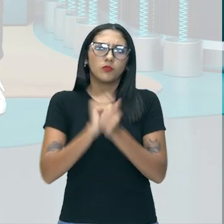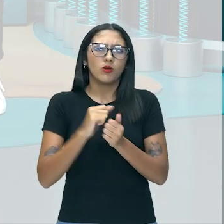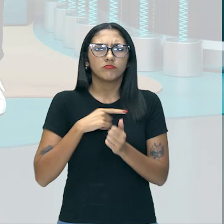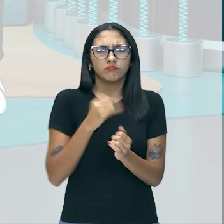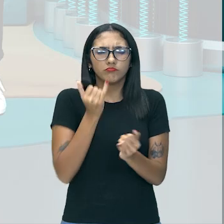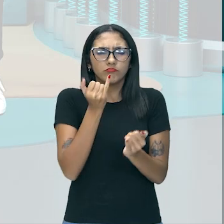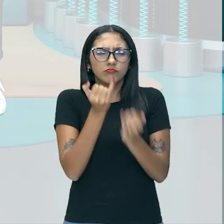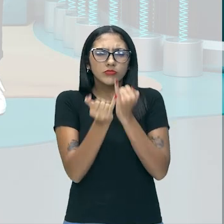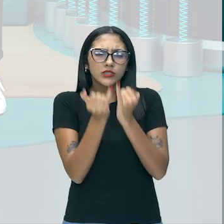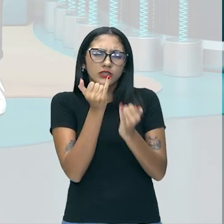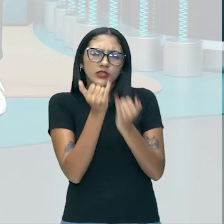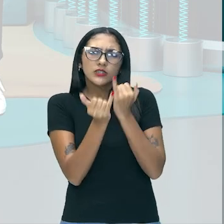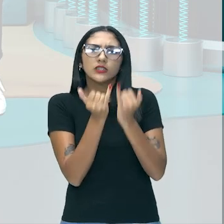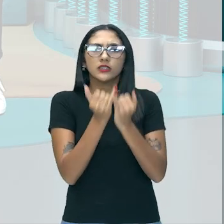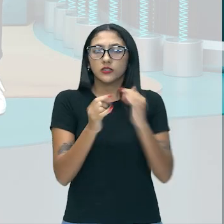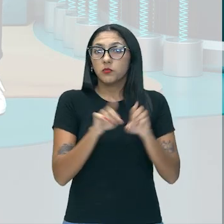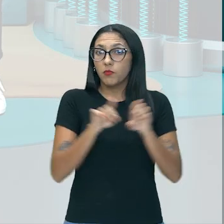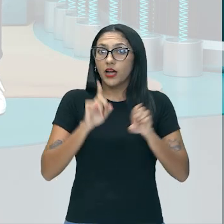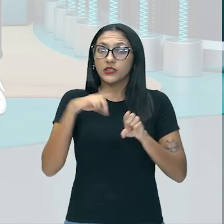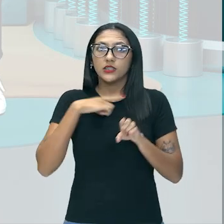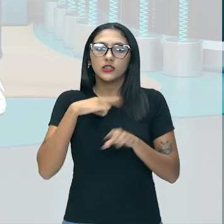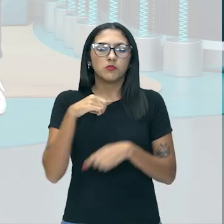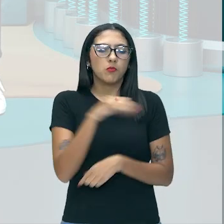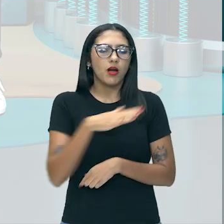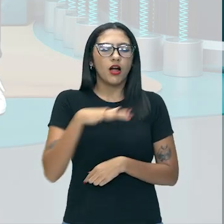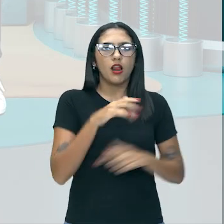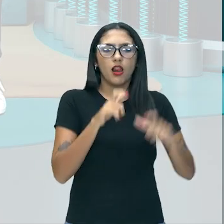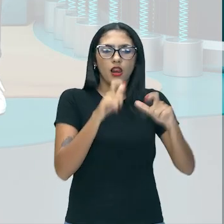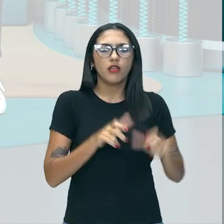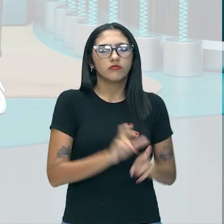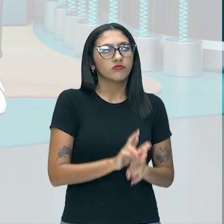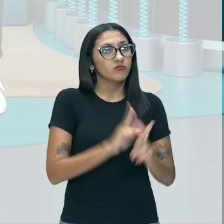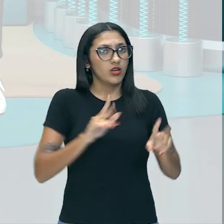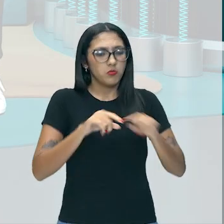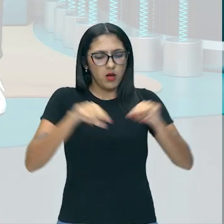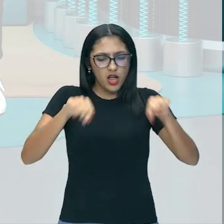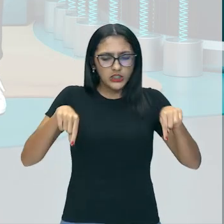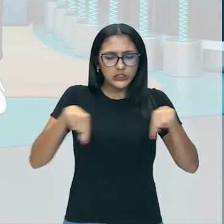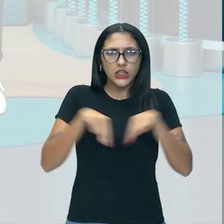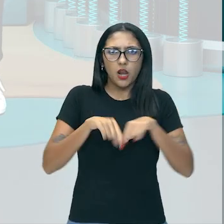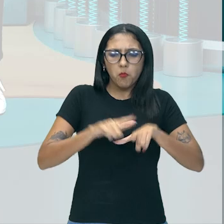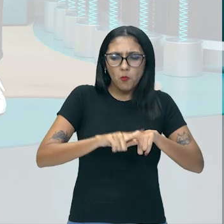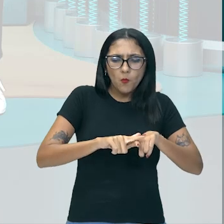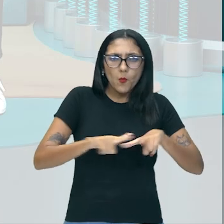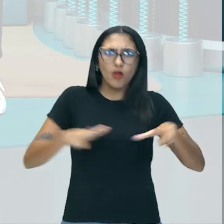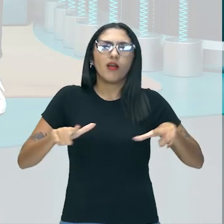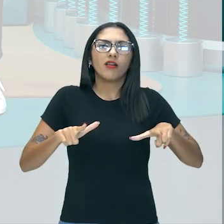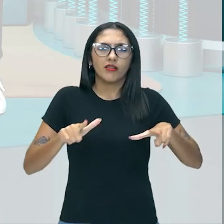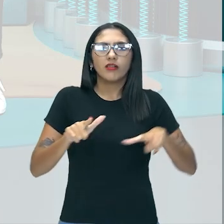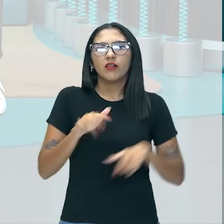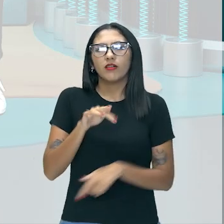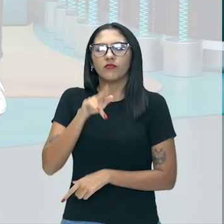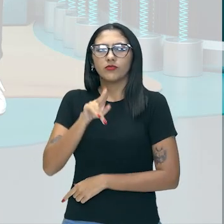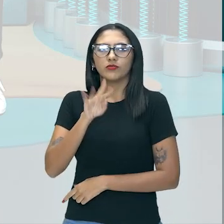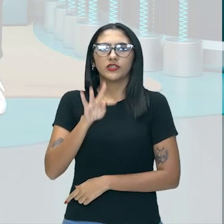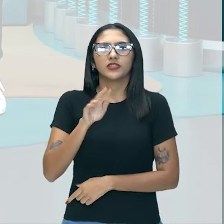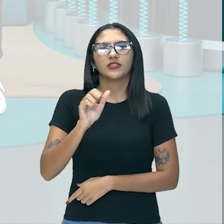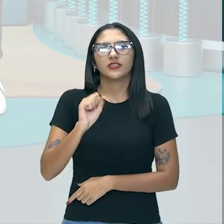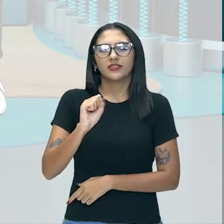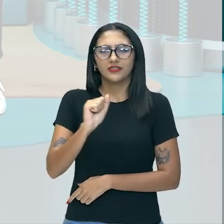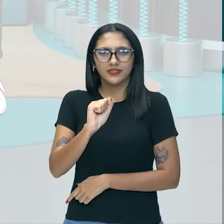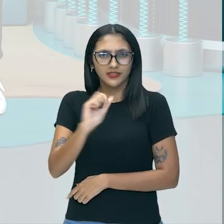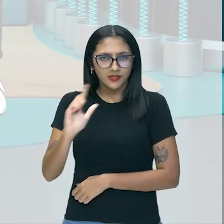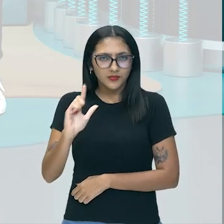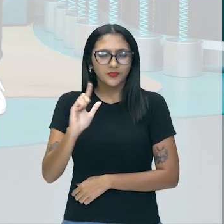parecida com o futebol, só que é jogado em outro lugar, né, dentro de uma quadra, o famoso futsal.